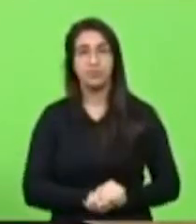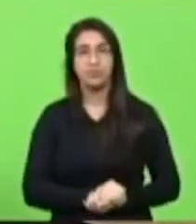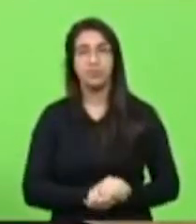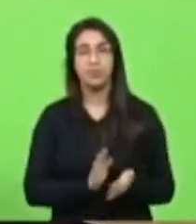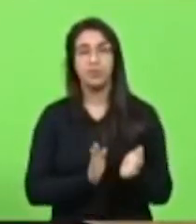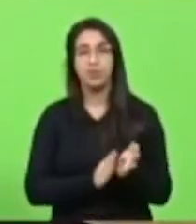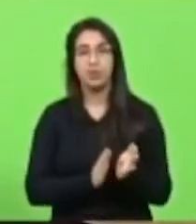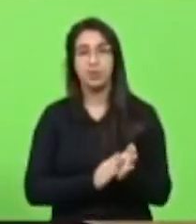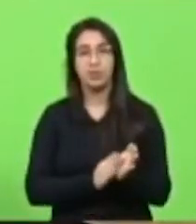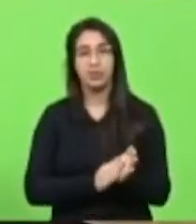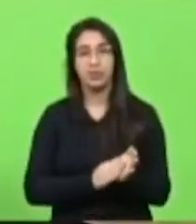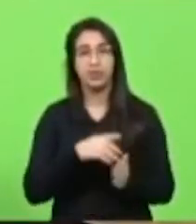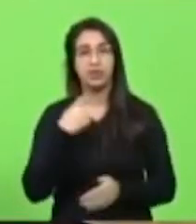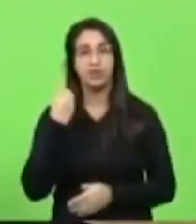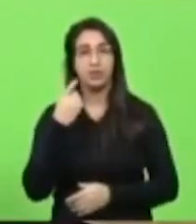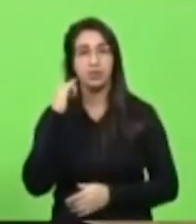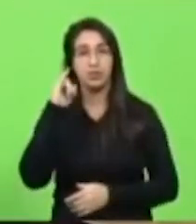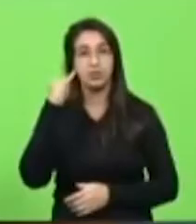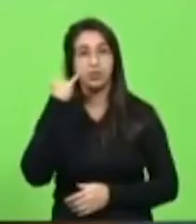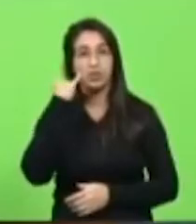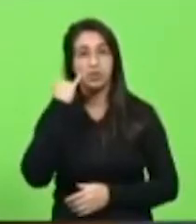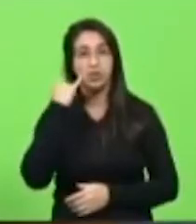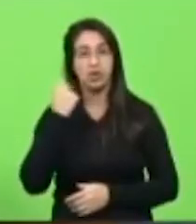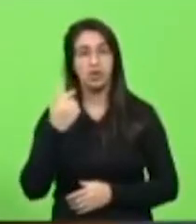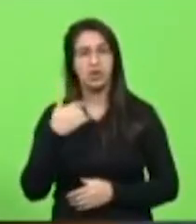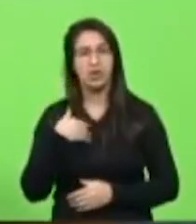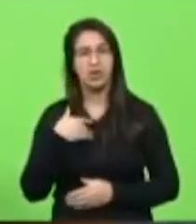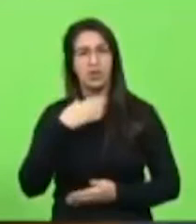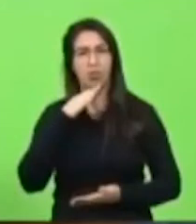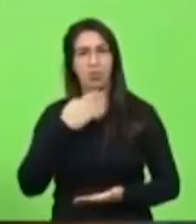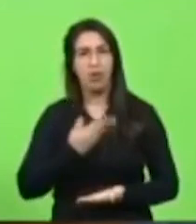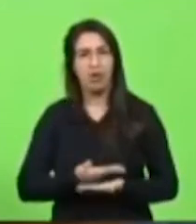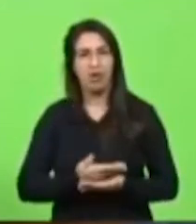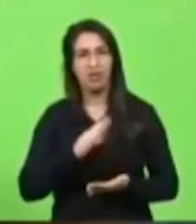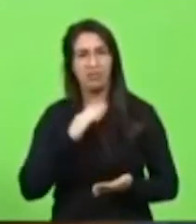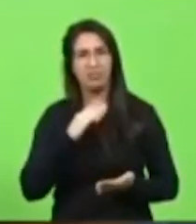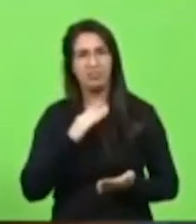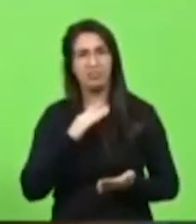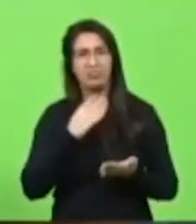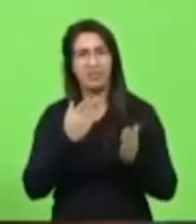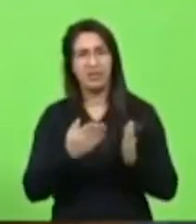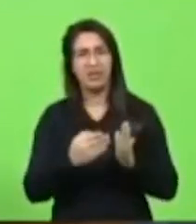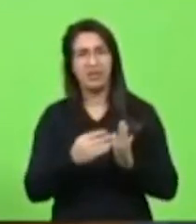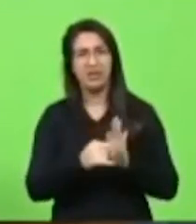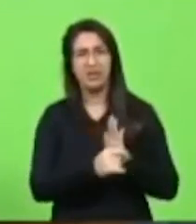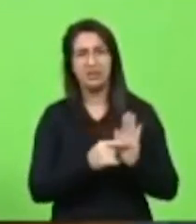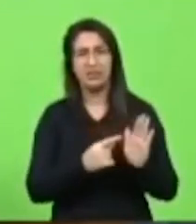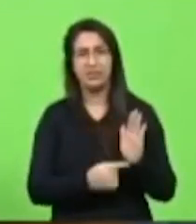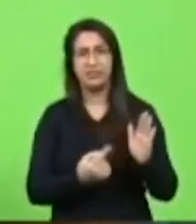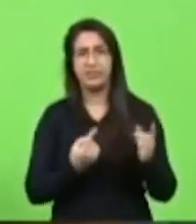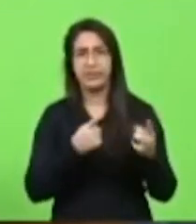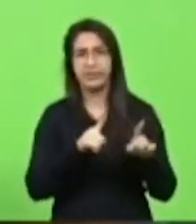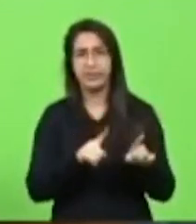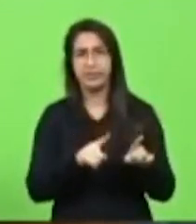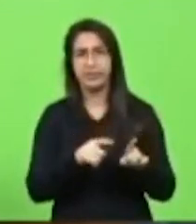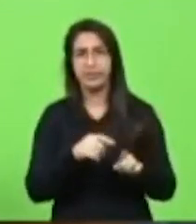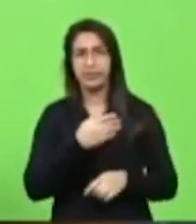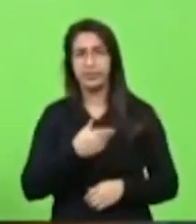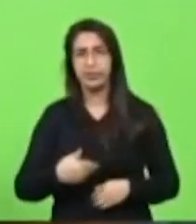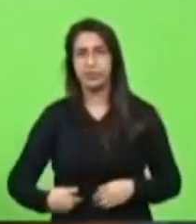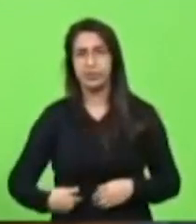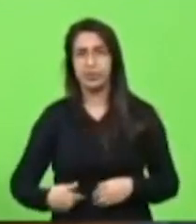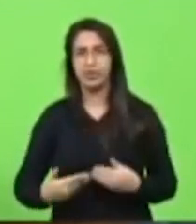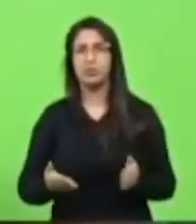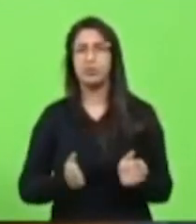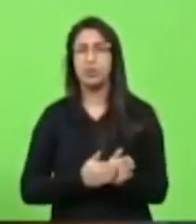Gessé, eu fiquei boquiaberto aqui com esse veto do governo, sinceramente não entendo qual é o critério, parabenizo Vossa Excelência, conte conosco aí incondicionalmente,